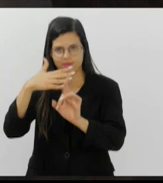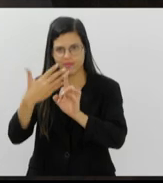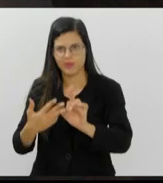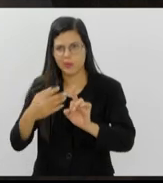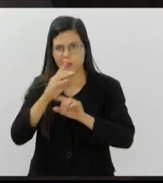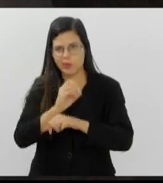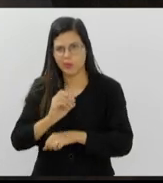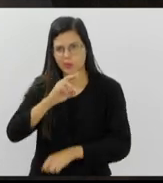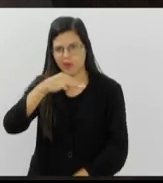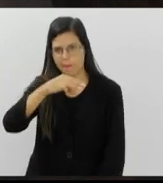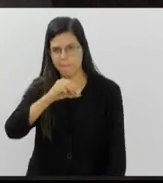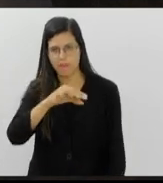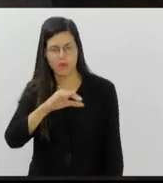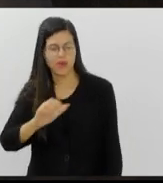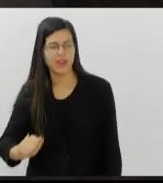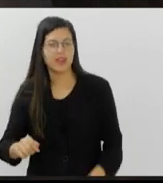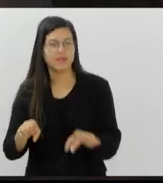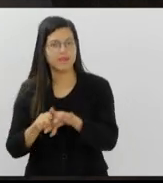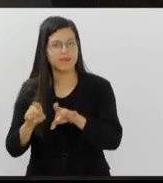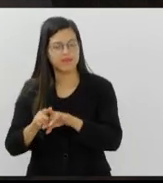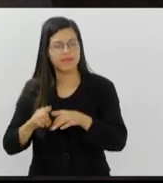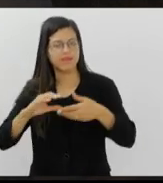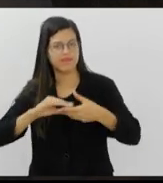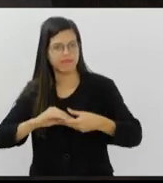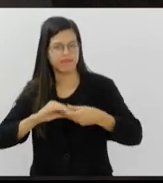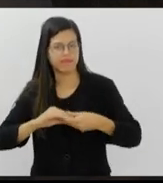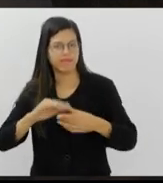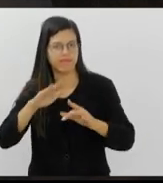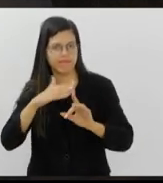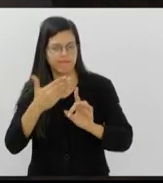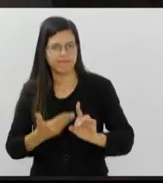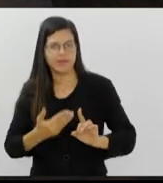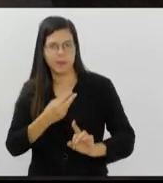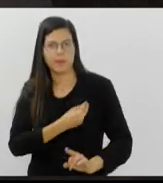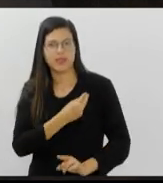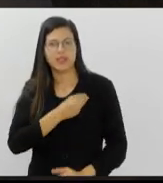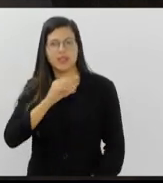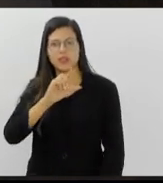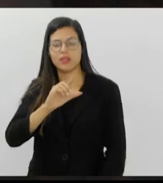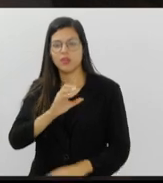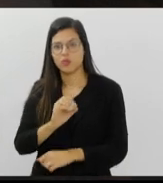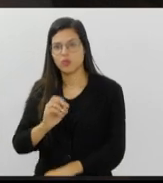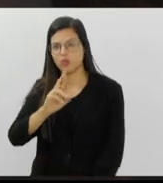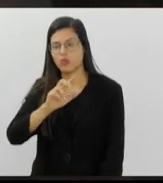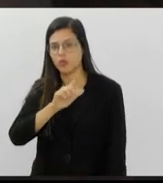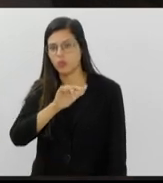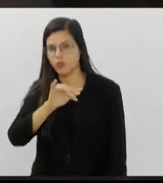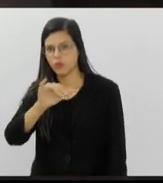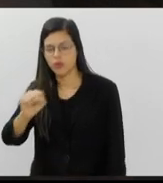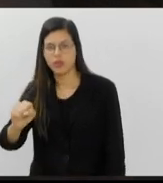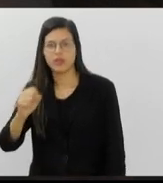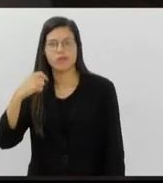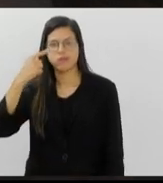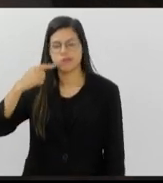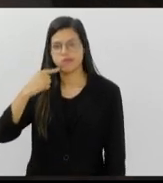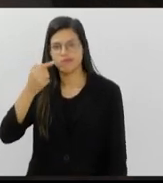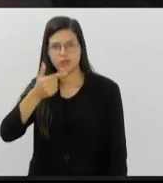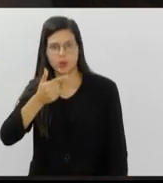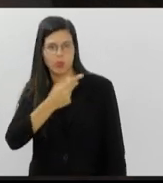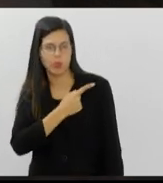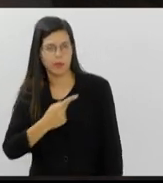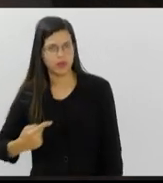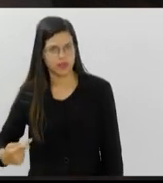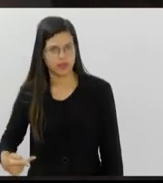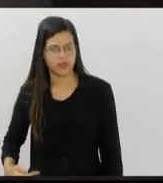Góes. Também saudar a presença do senhor Luiz Fernando Prioli, advogado e